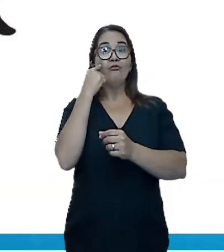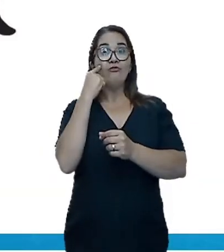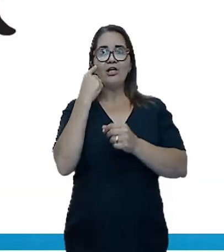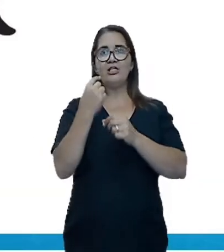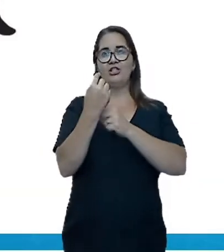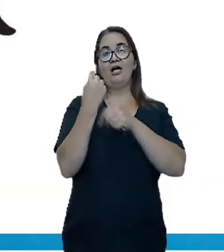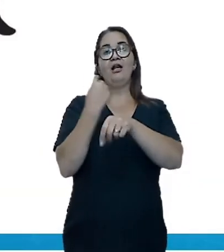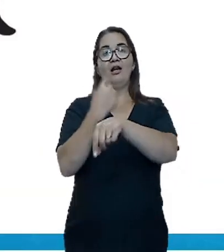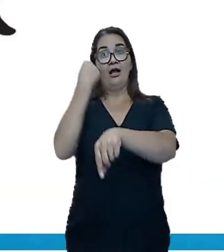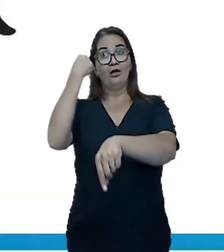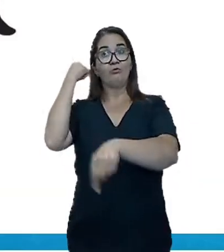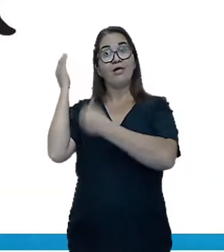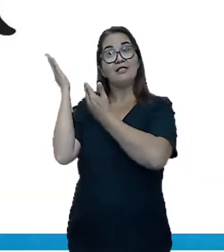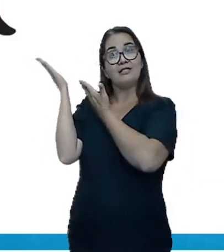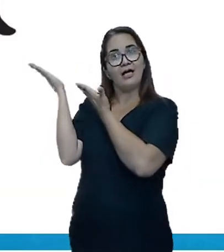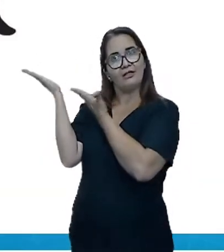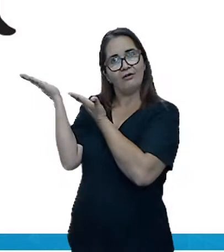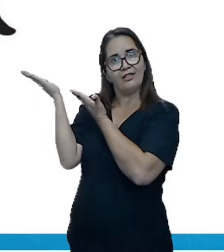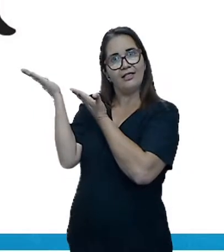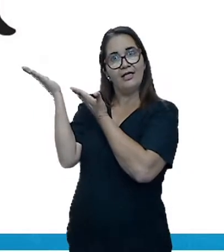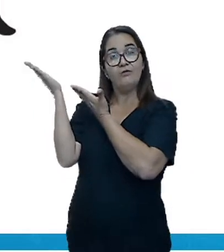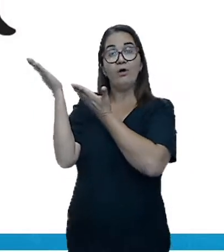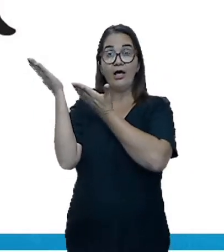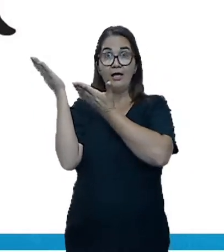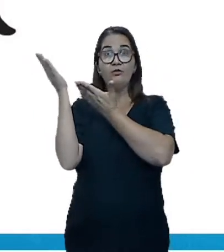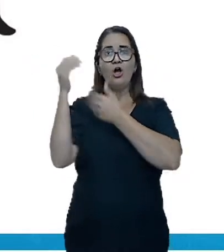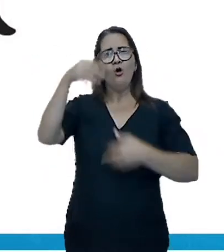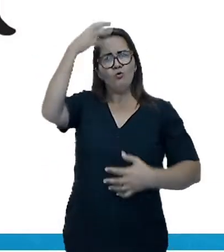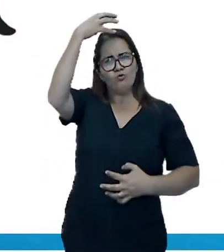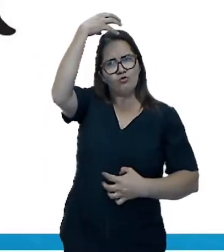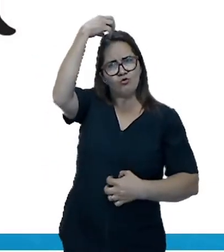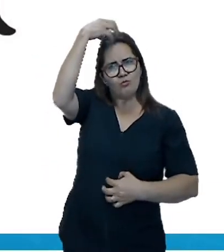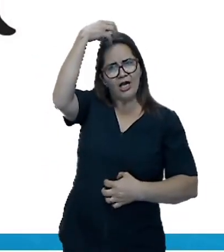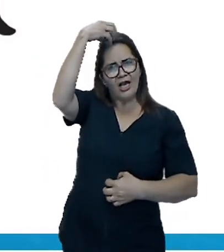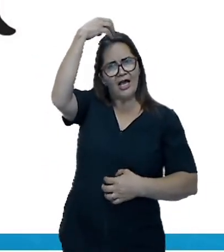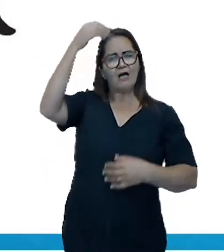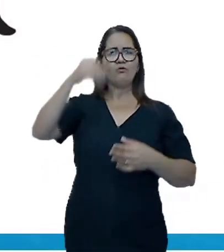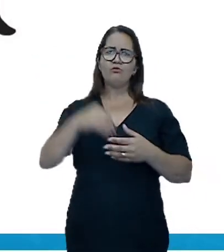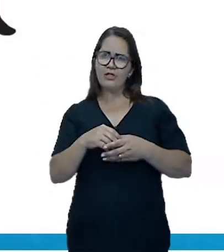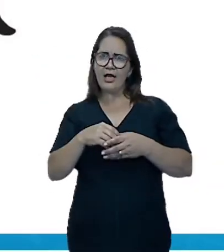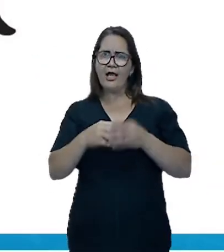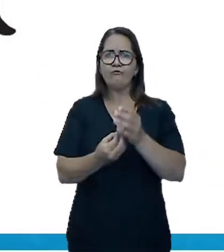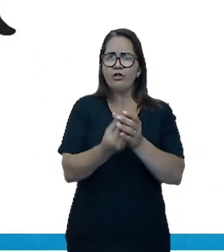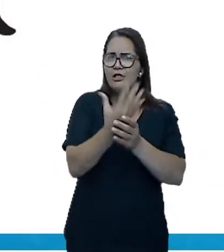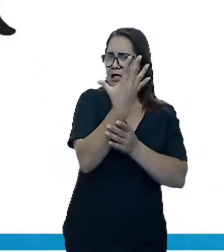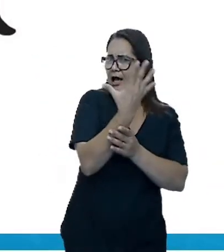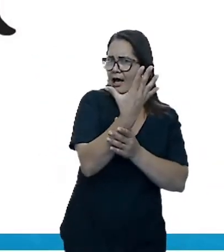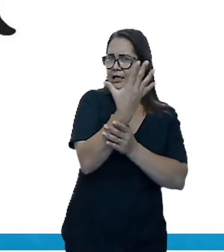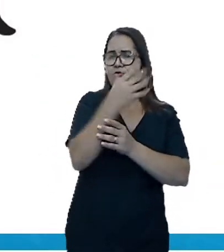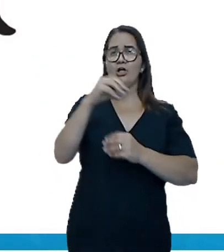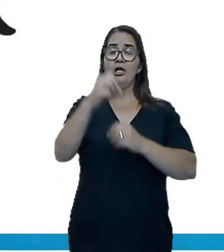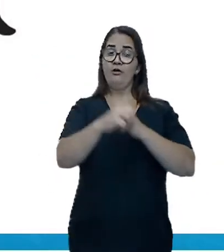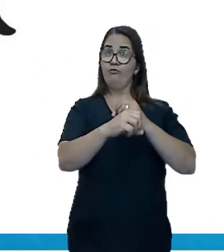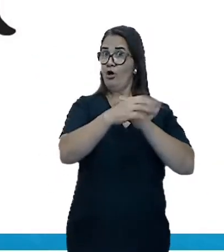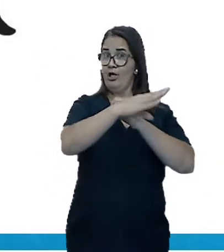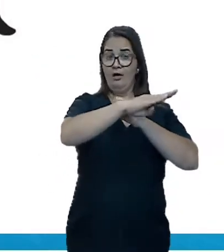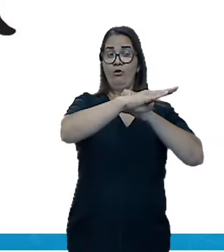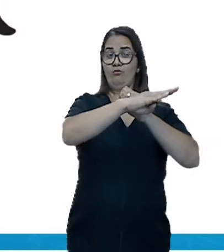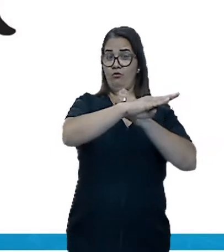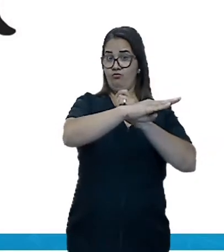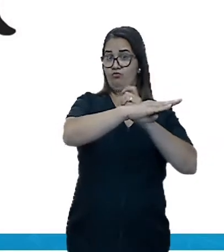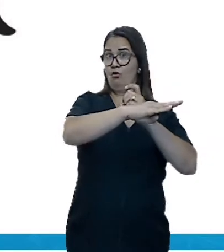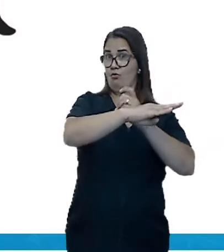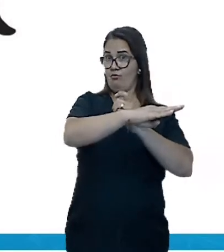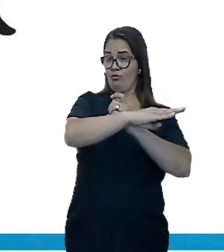primatas, onde surgiu primeiro os primatas, os macacos, depois vai passando por todas as espécies, até chegar